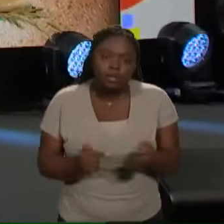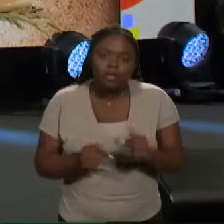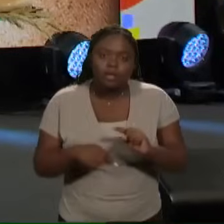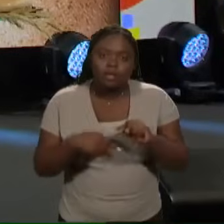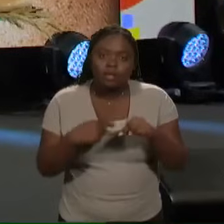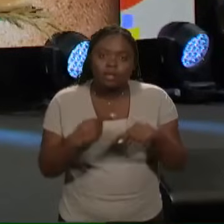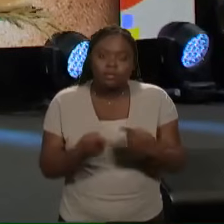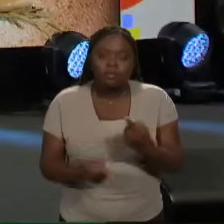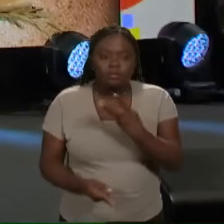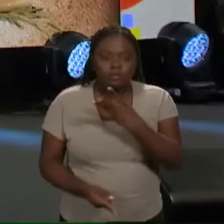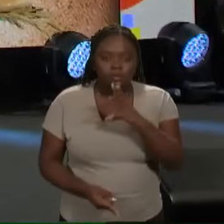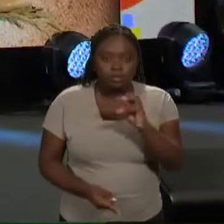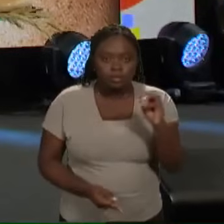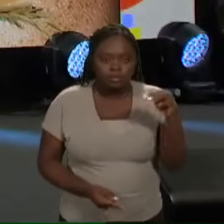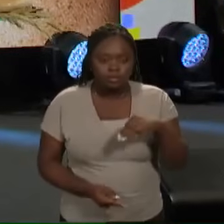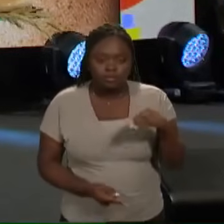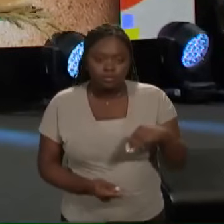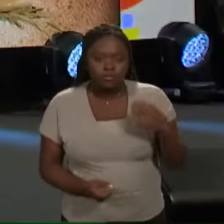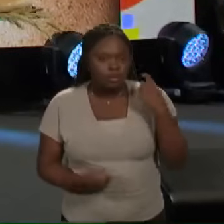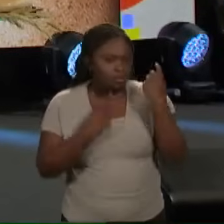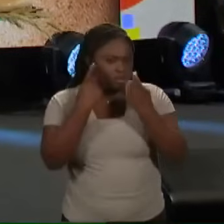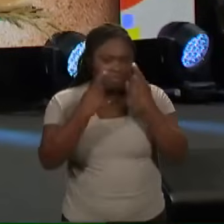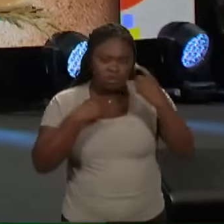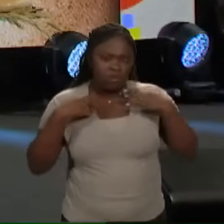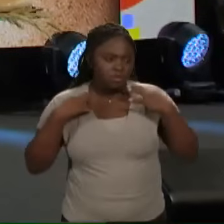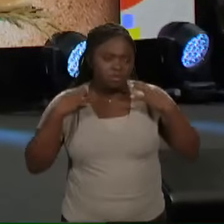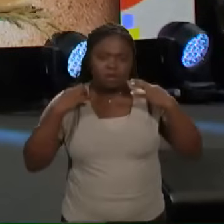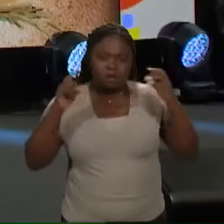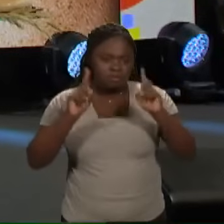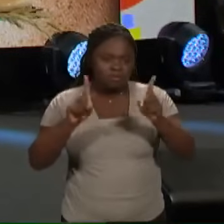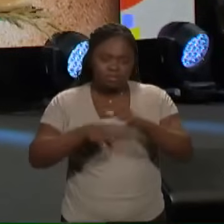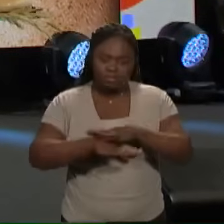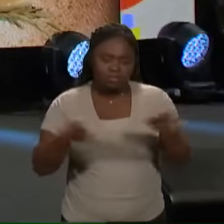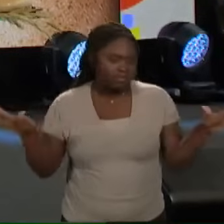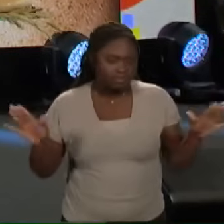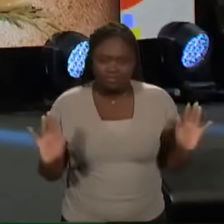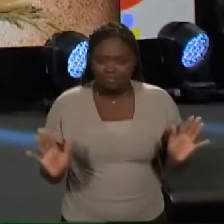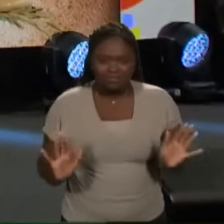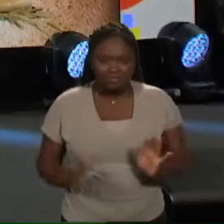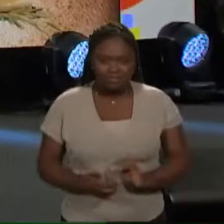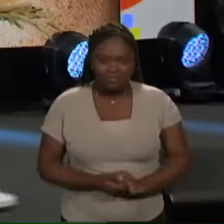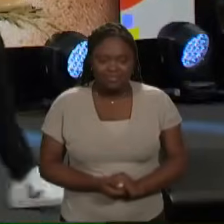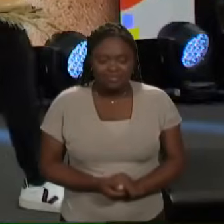minutos. Não preocupa com as roupas no varal não, que agora já era. Olha pra cá.